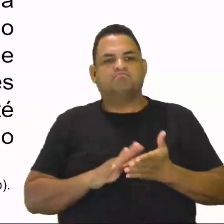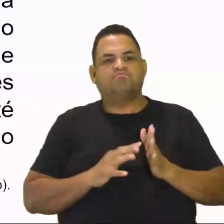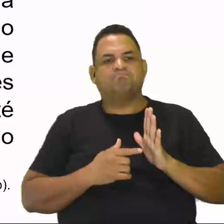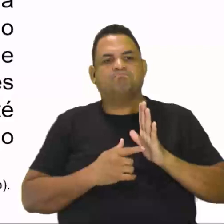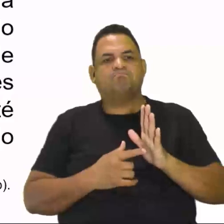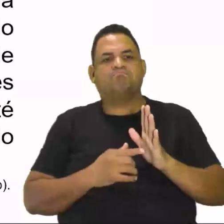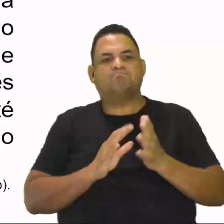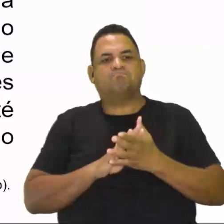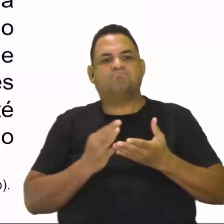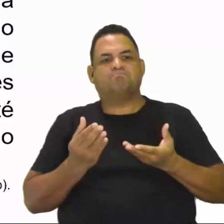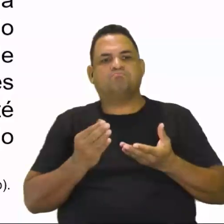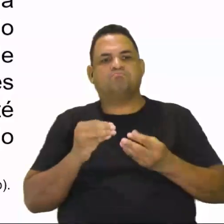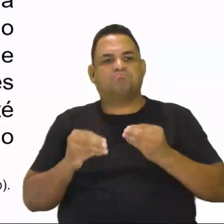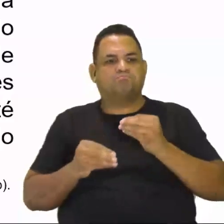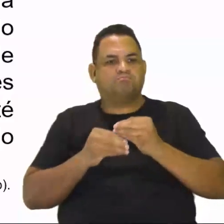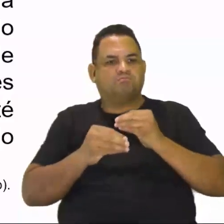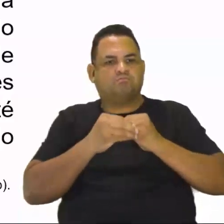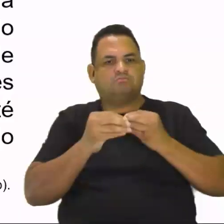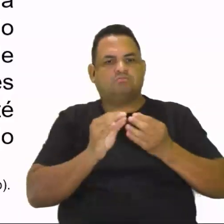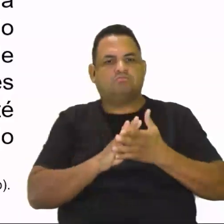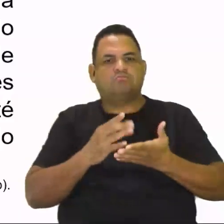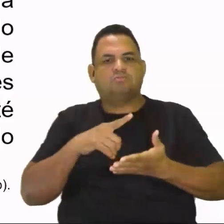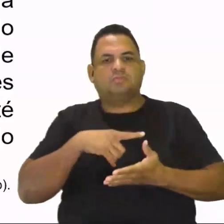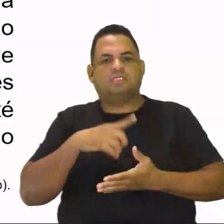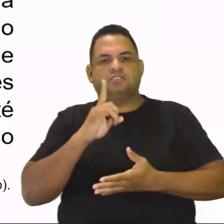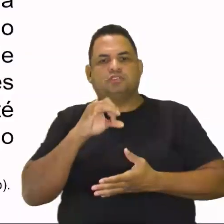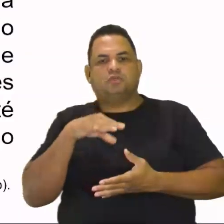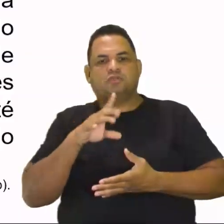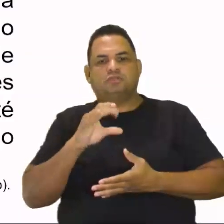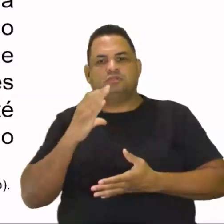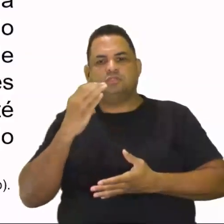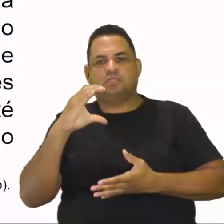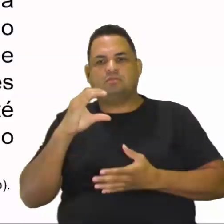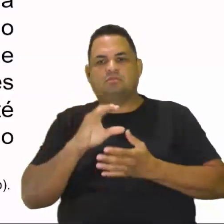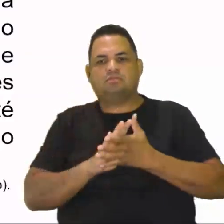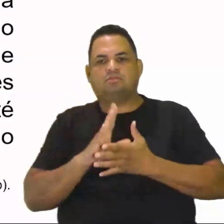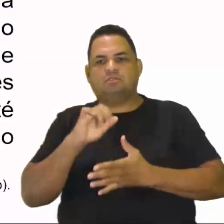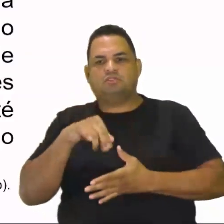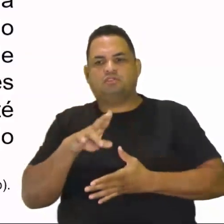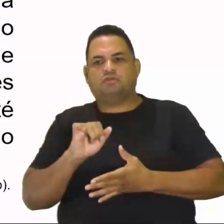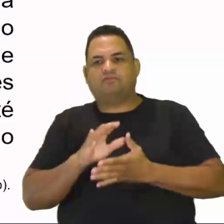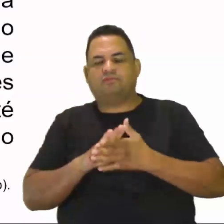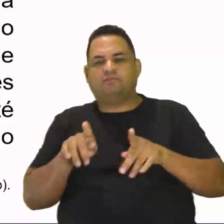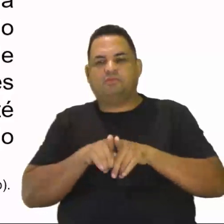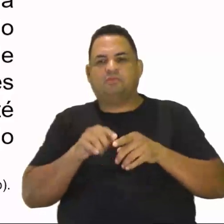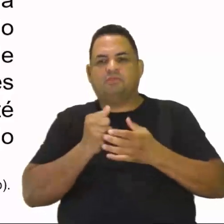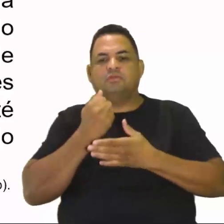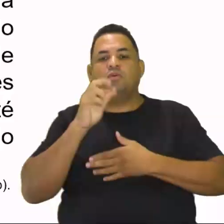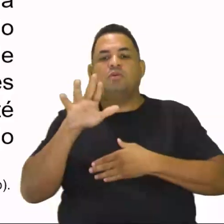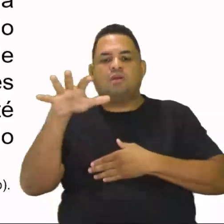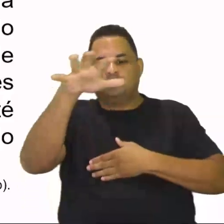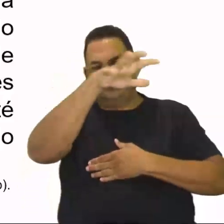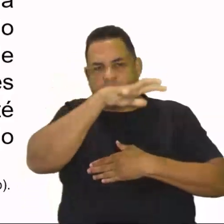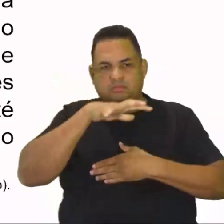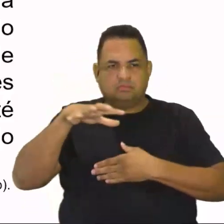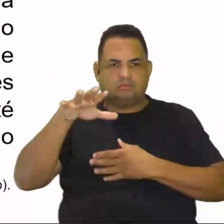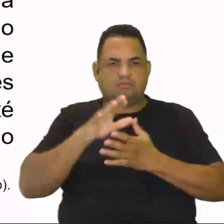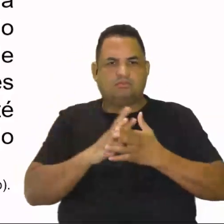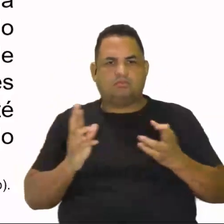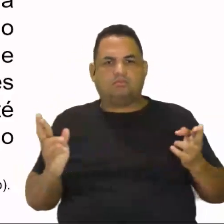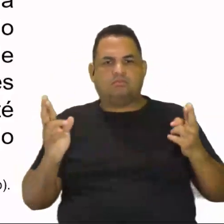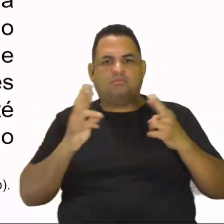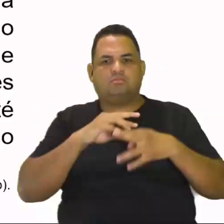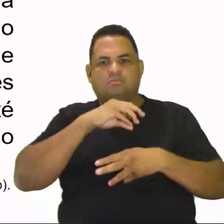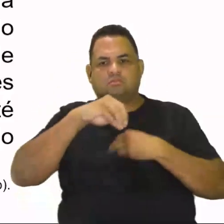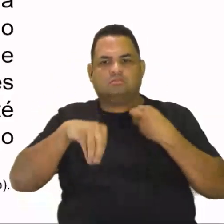Trata-se do acúmulo demasiado de dióxido de carbono e enxofre na atmosfera. Ao reagirem